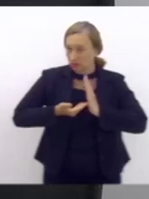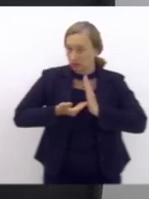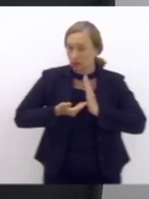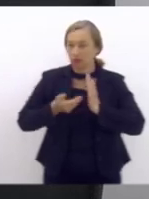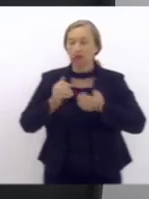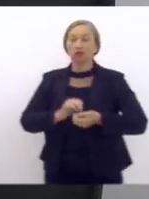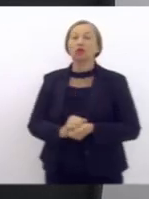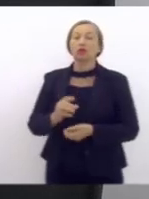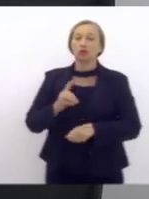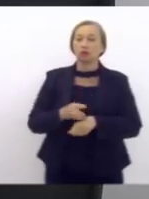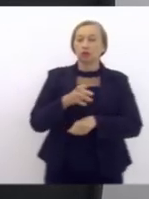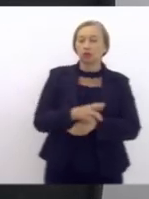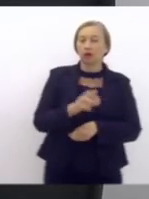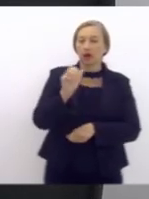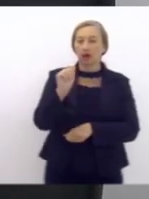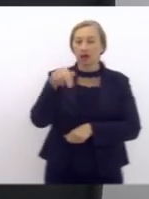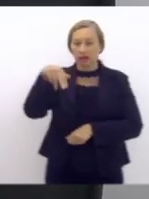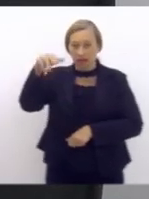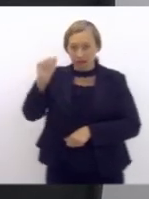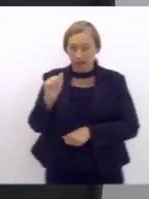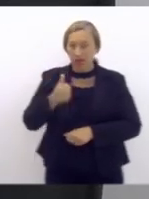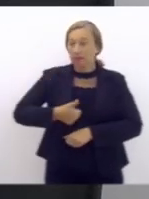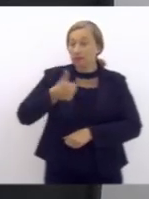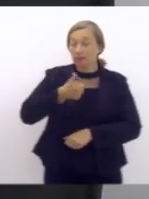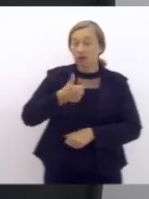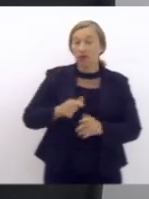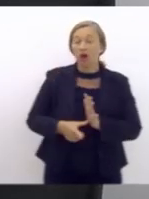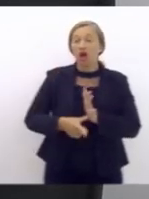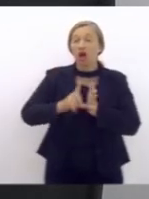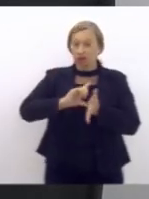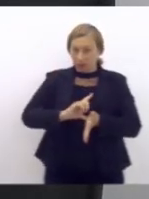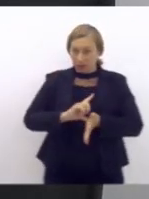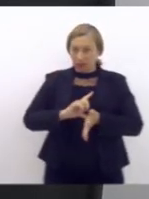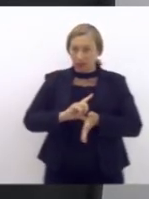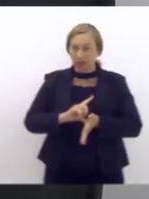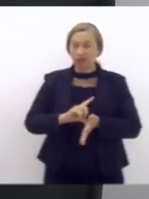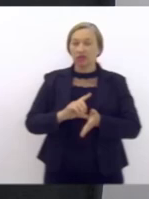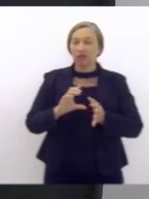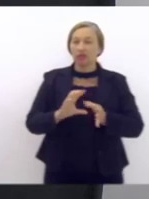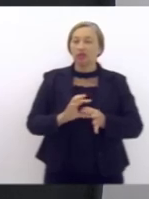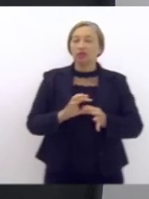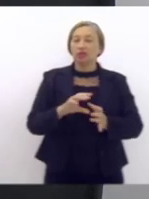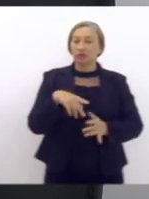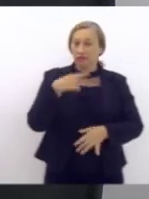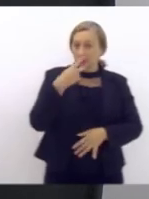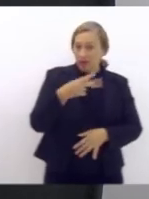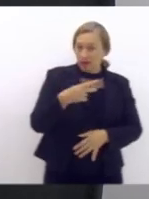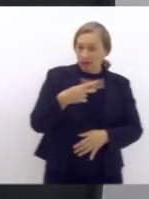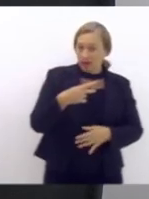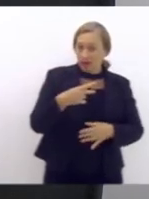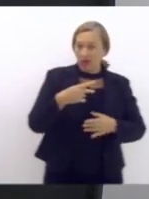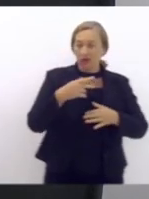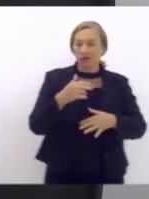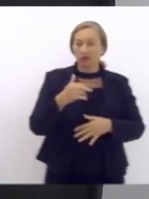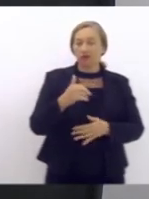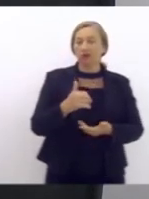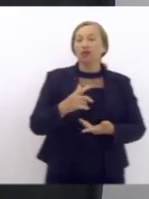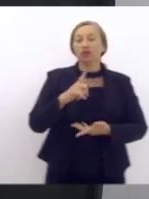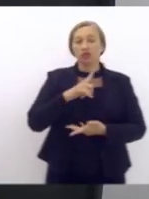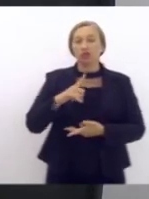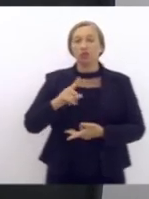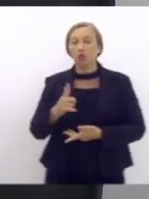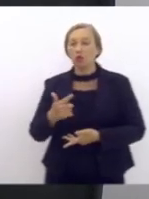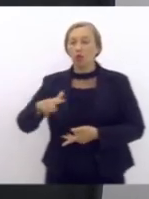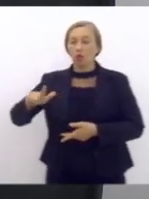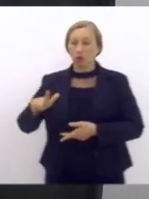Bom, doutora Ana, em primeiro lugar, eu quero, antes de que passar a palavra, nós tínhamos também como convidada